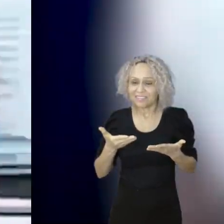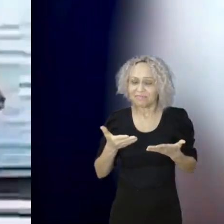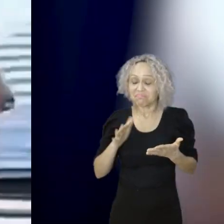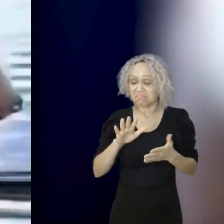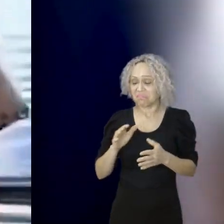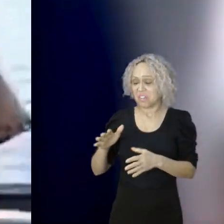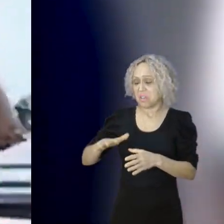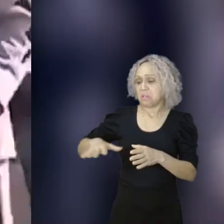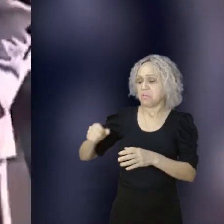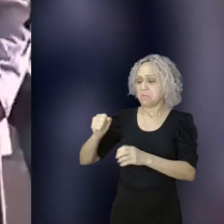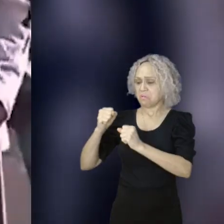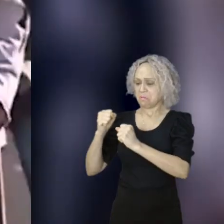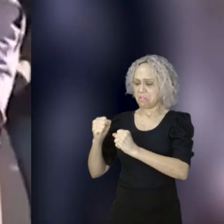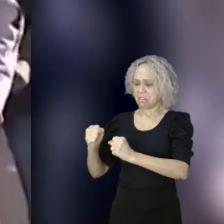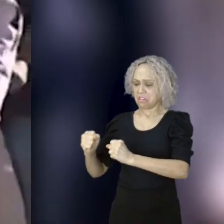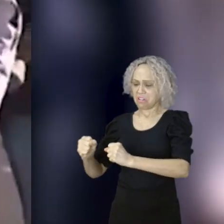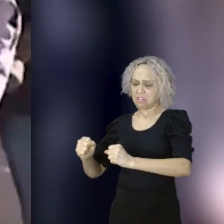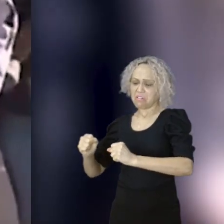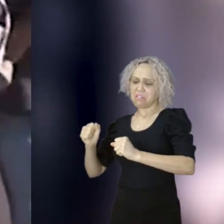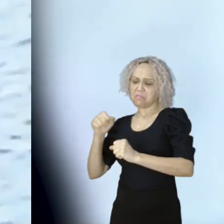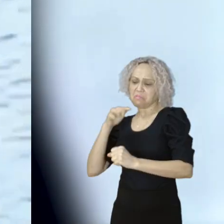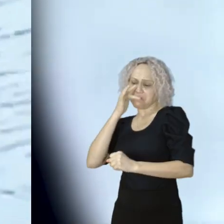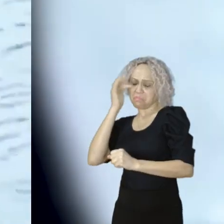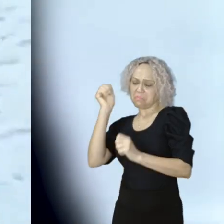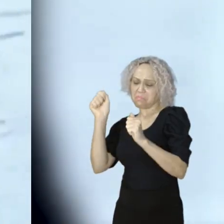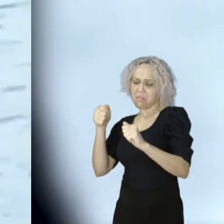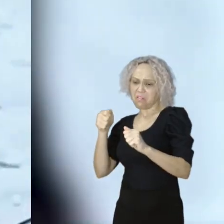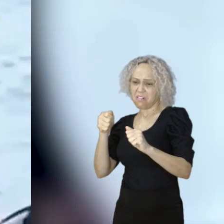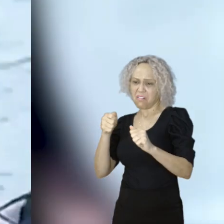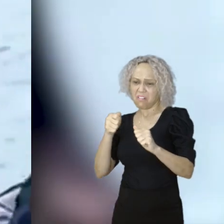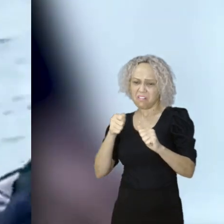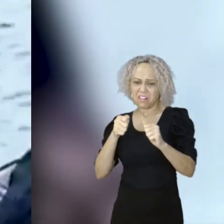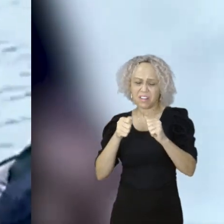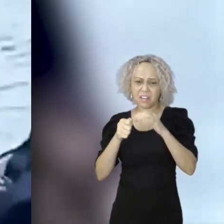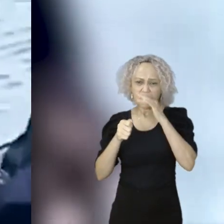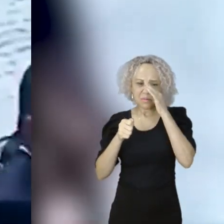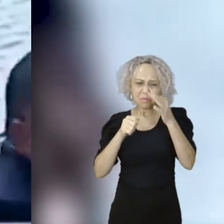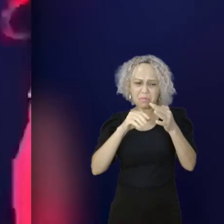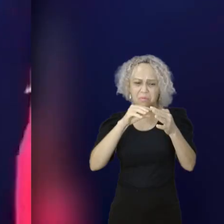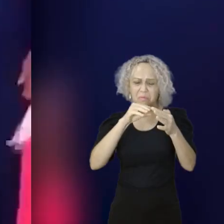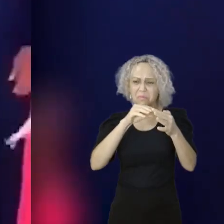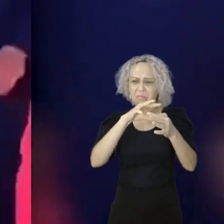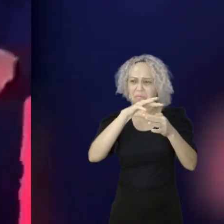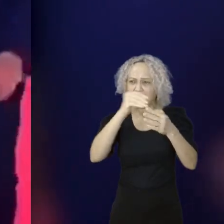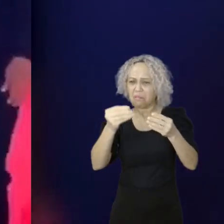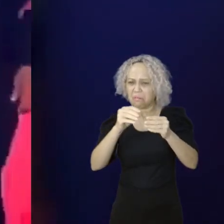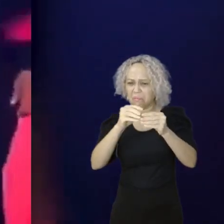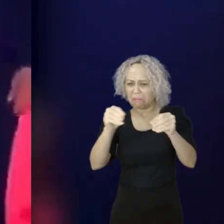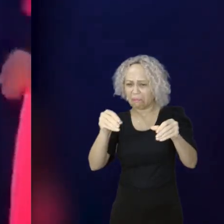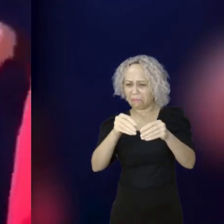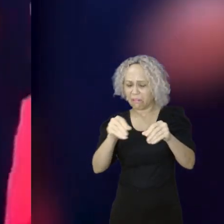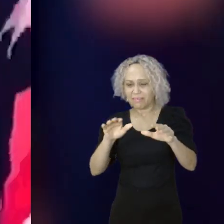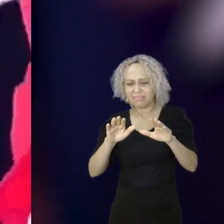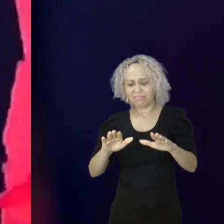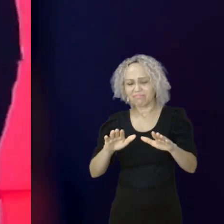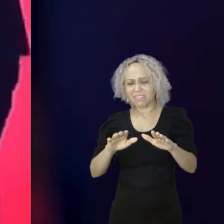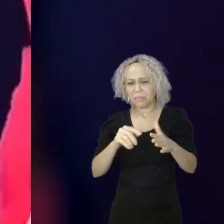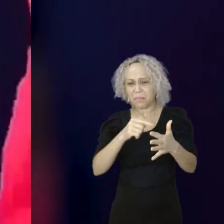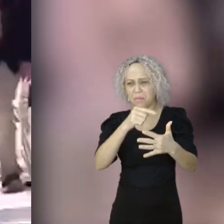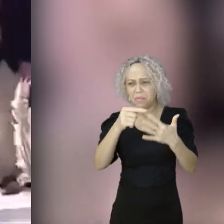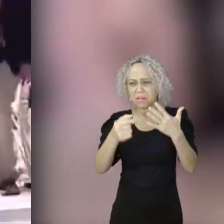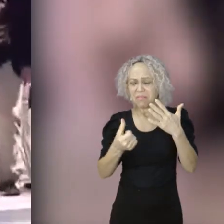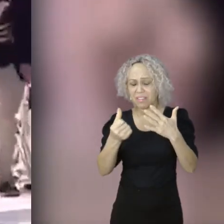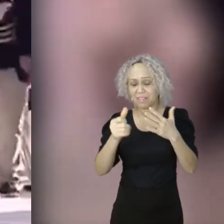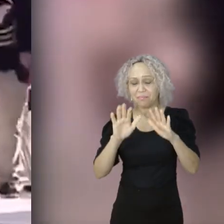poderosos podem matar uma, duas ou três rosas, mas